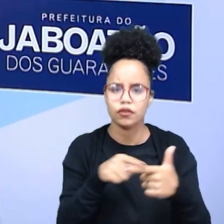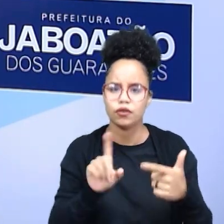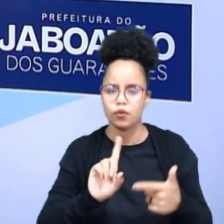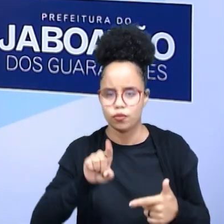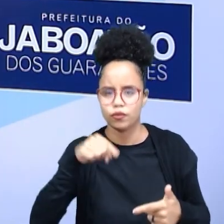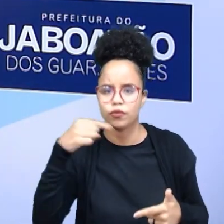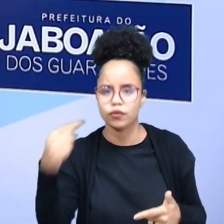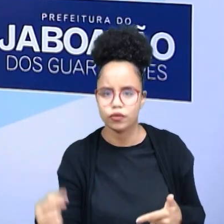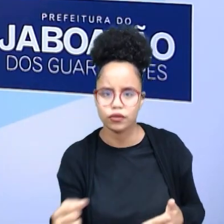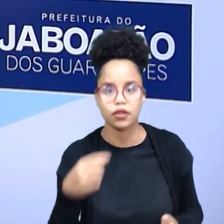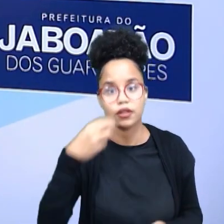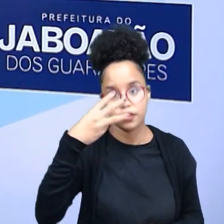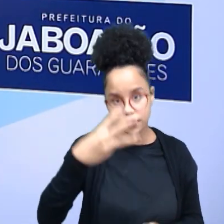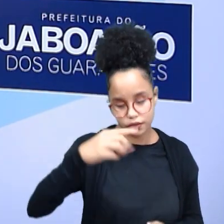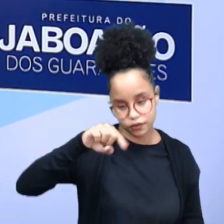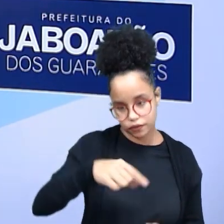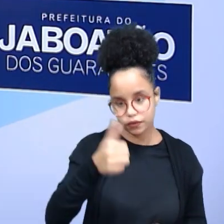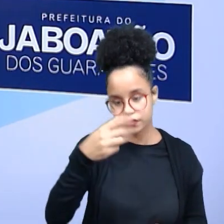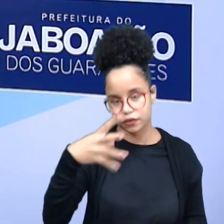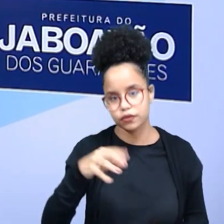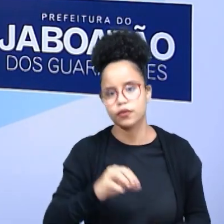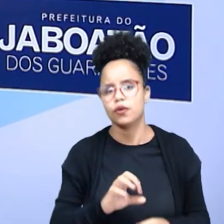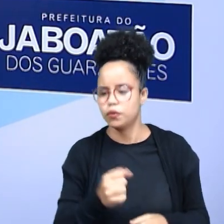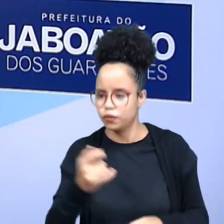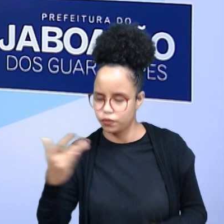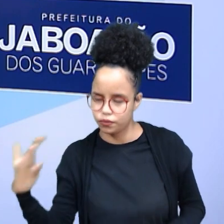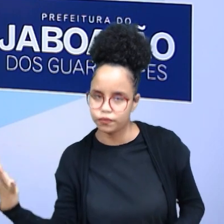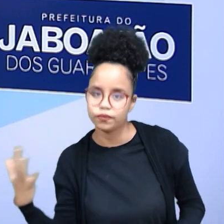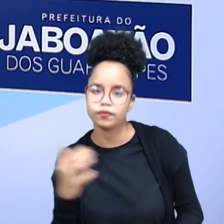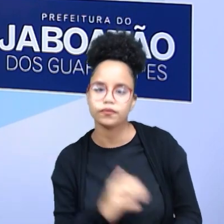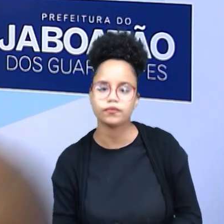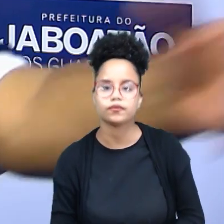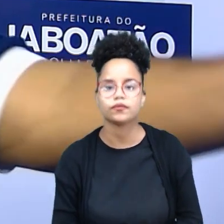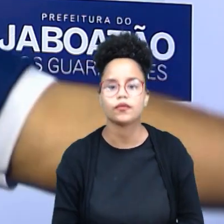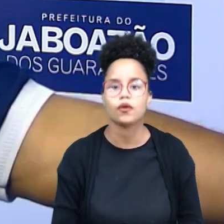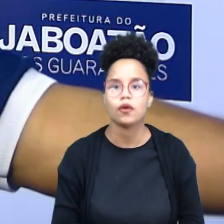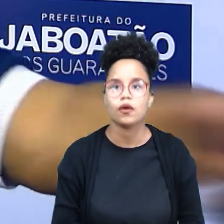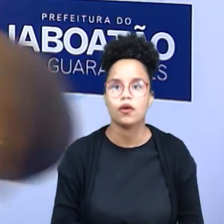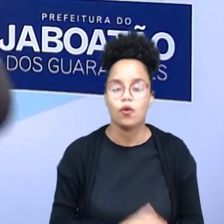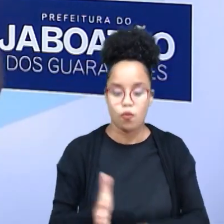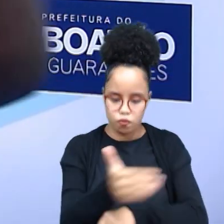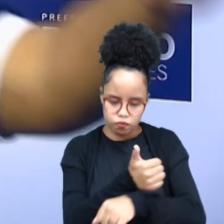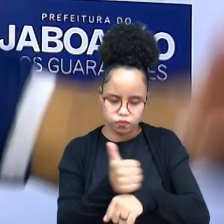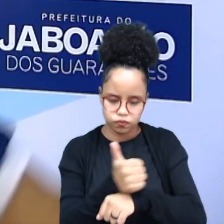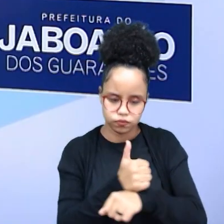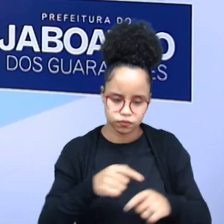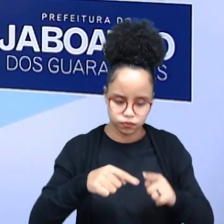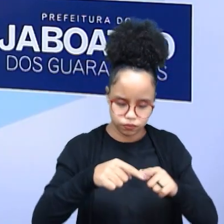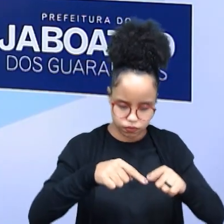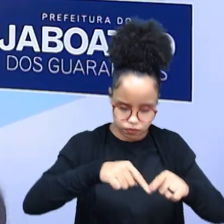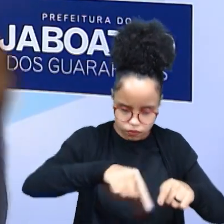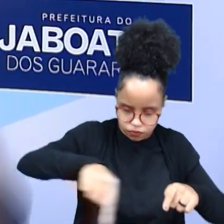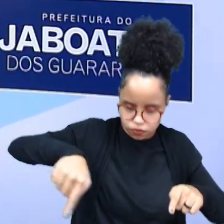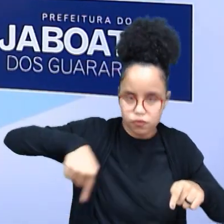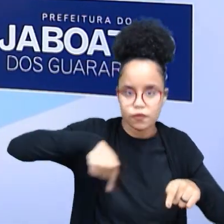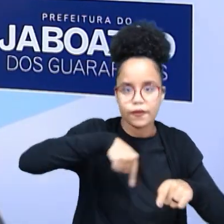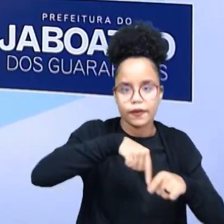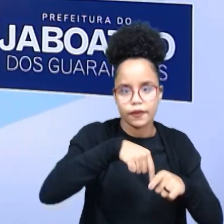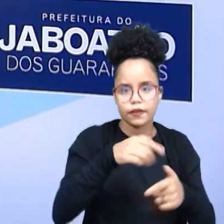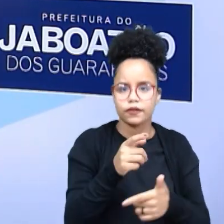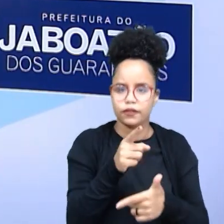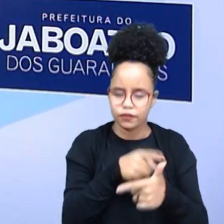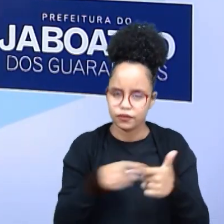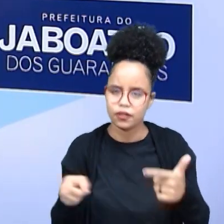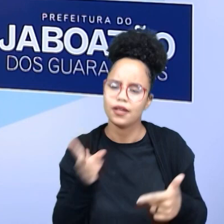o valor pelo outro dava 3,1415 uns quebrados uma praça circular medir o comprimento da praça dividia pelo